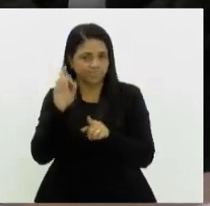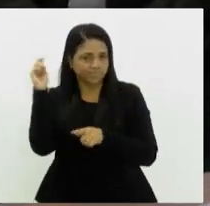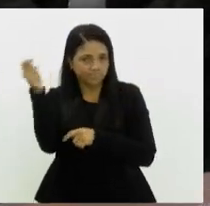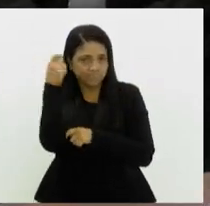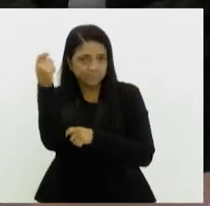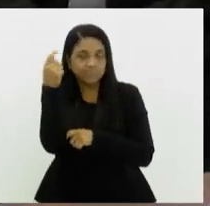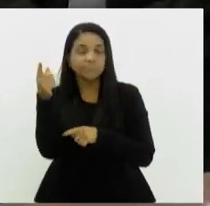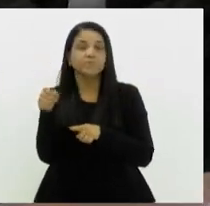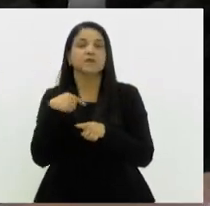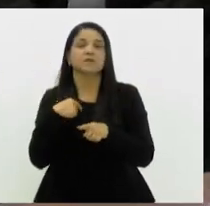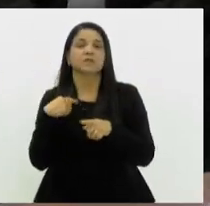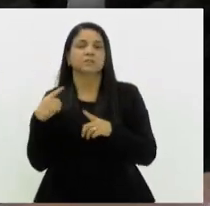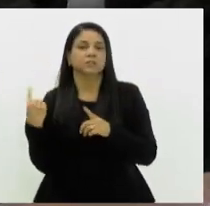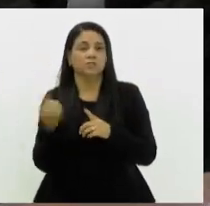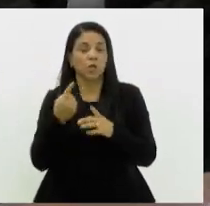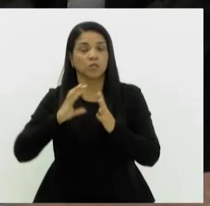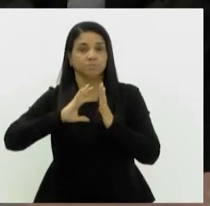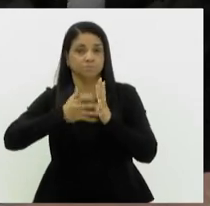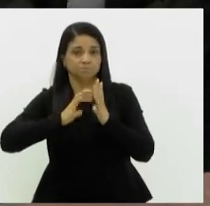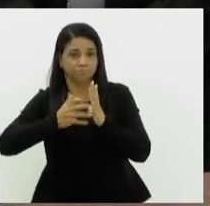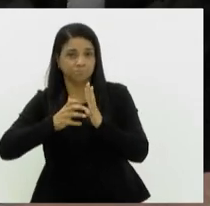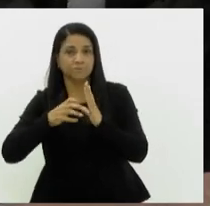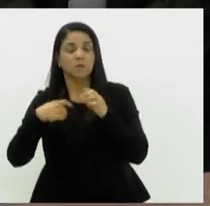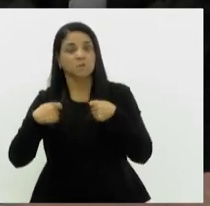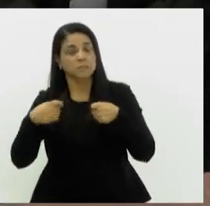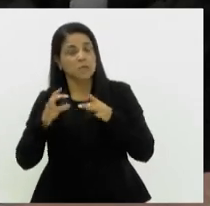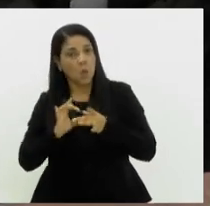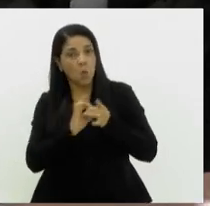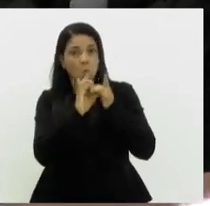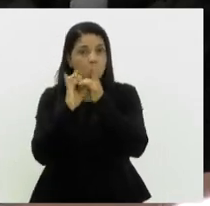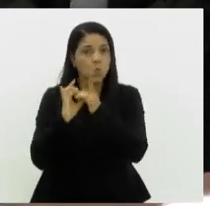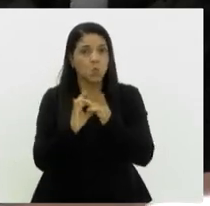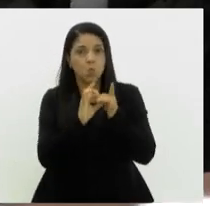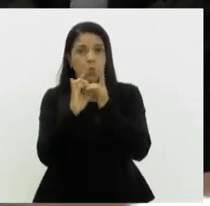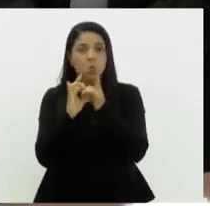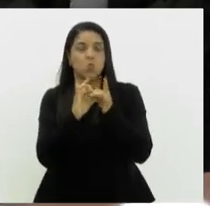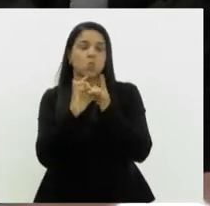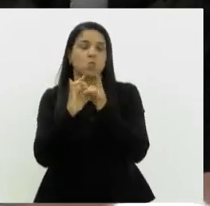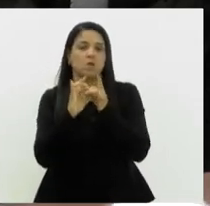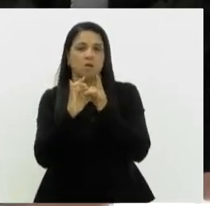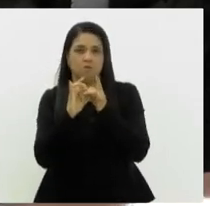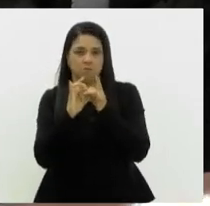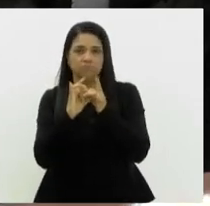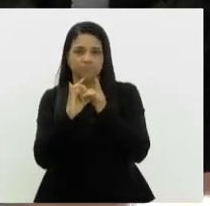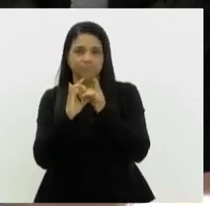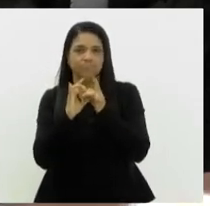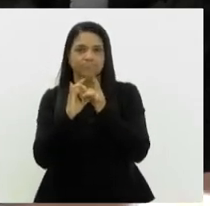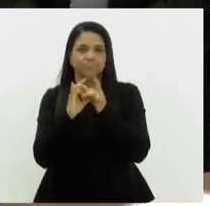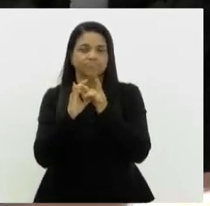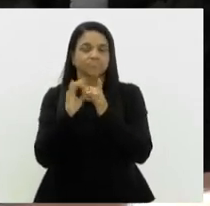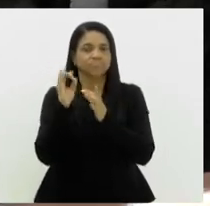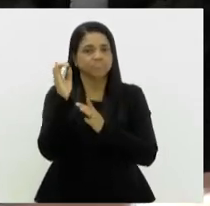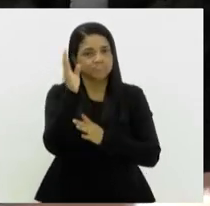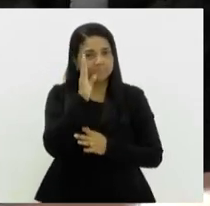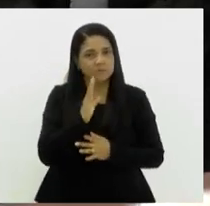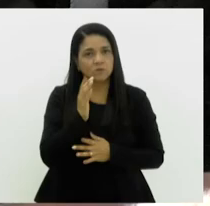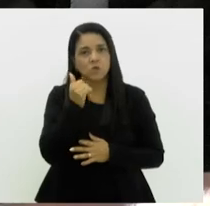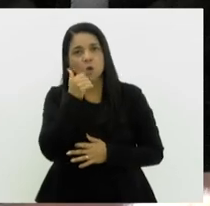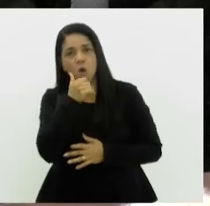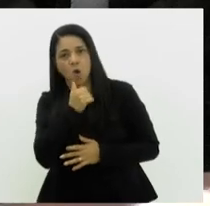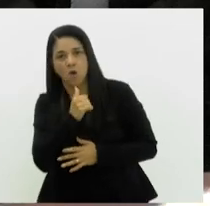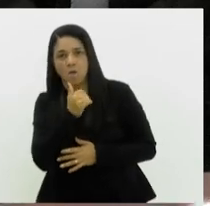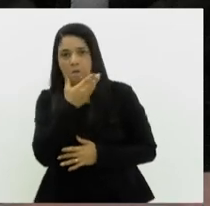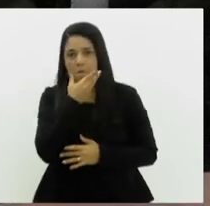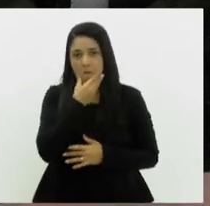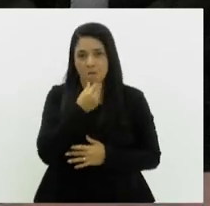dizer que a gente tem que estar mobilizado, se unir nesse momento como brasileiro e brasileiras, porque o que a